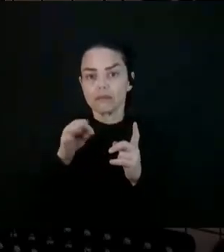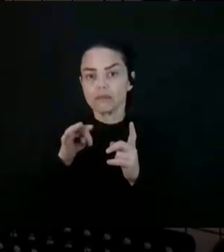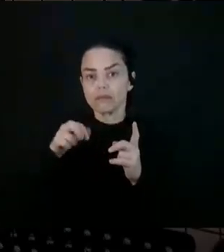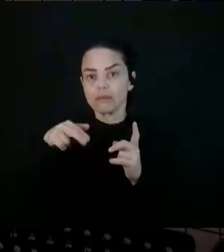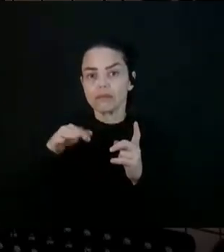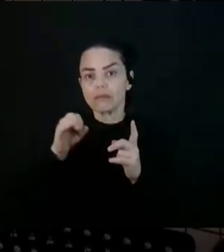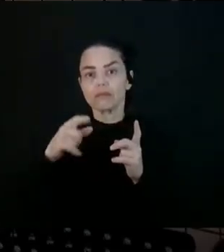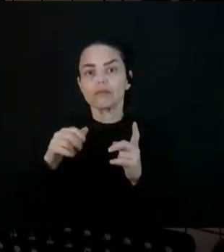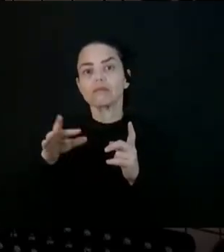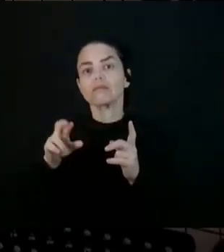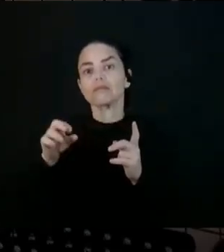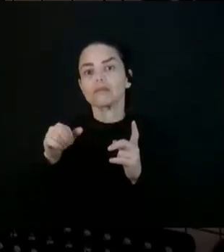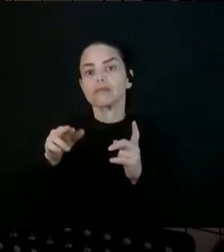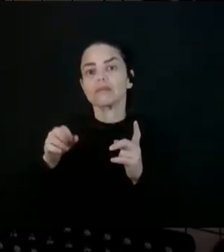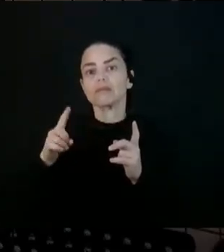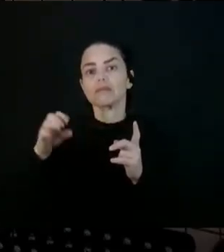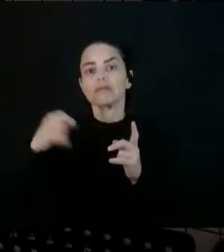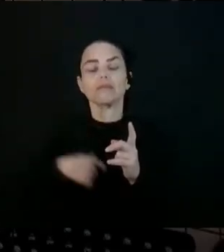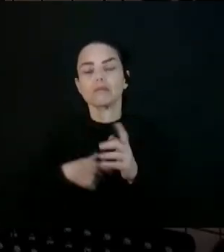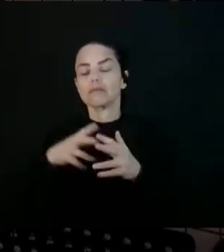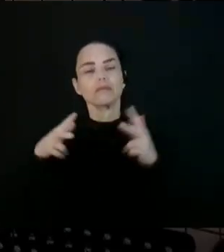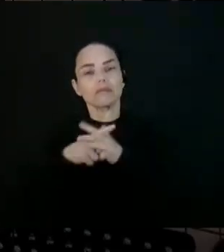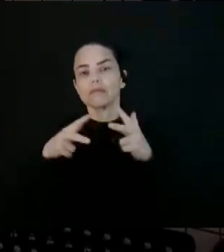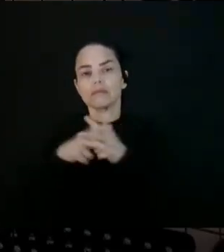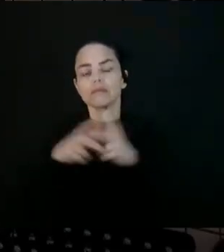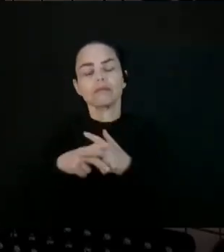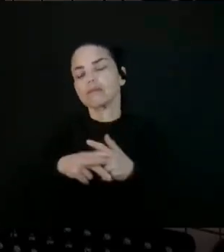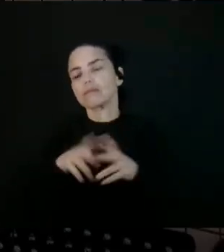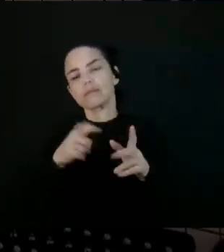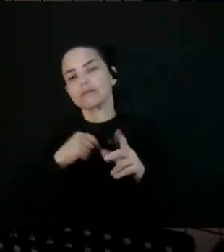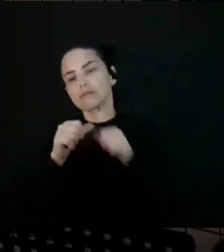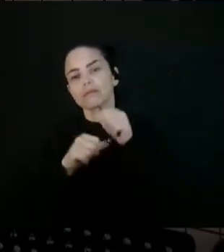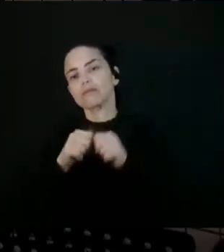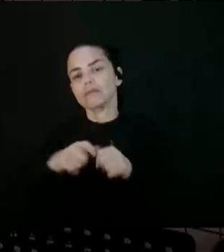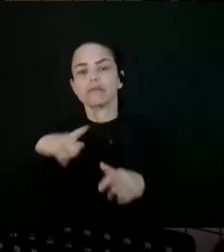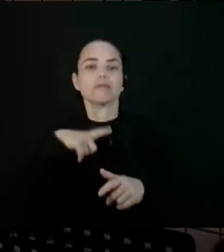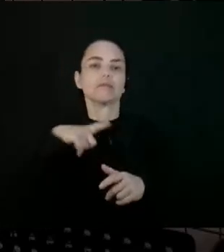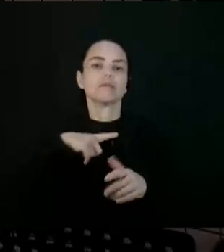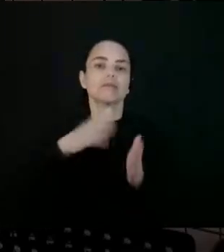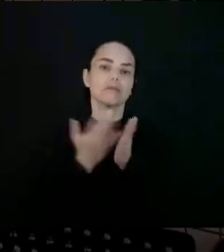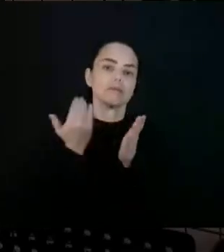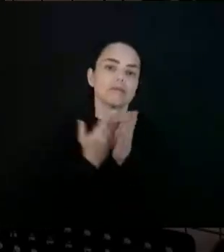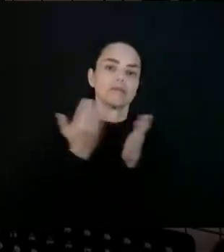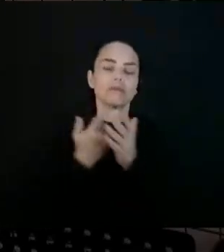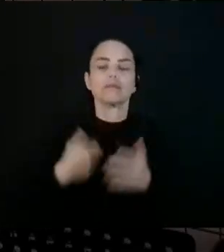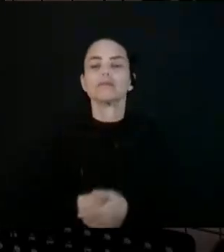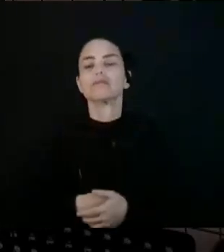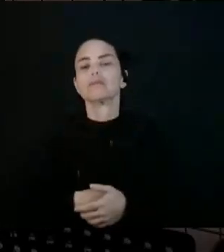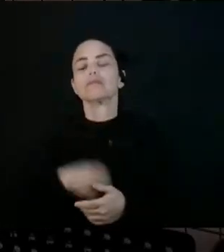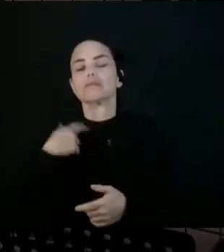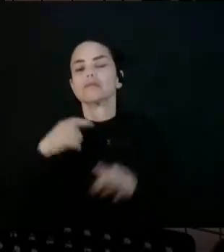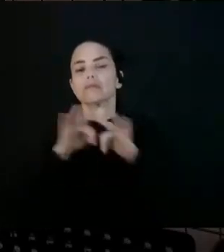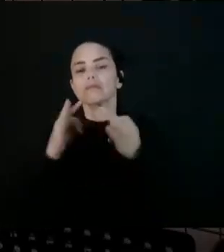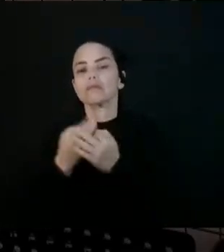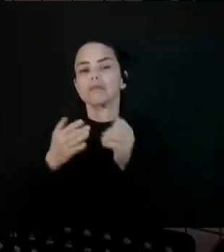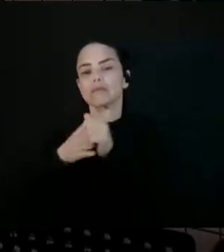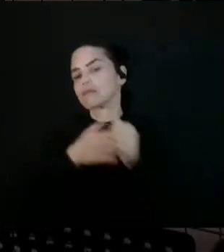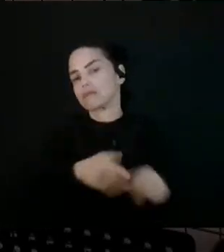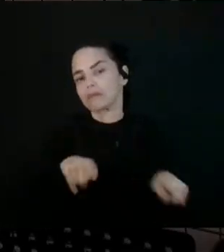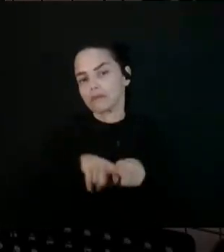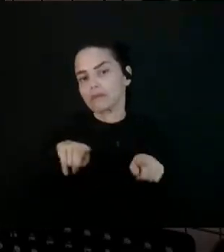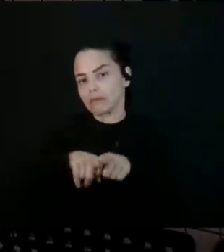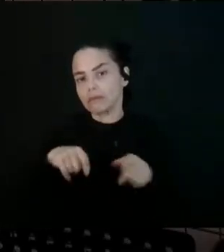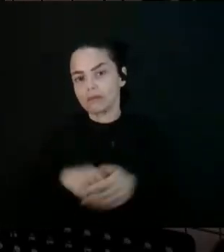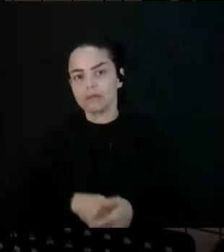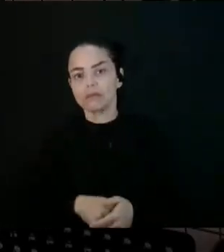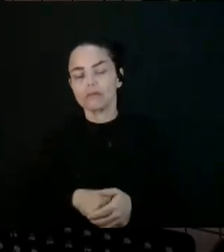não teve nenhum tipo de conflito, valeu a pena, ele tem o Cristiano Ronaldo no álbum. Então, a forma que as famílias conduzem também, né, esse